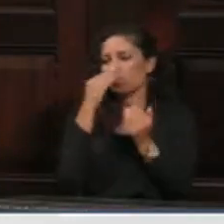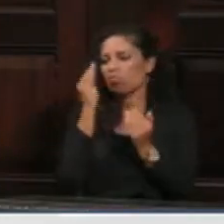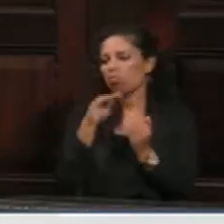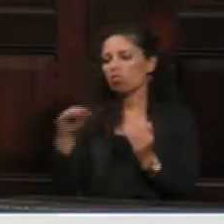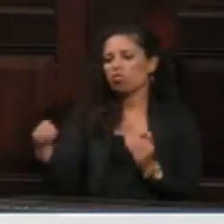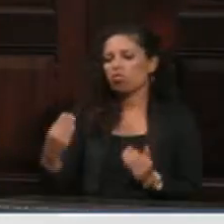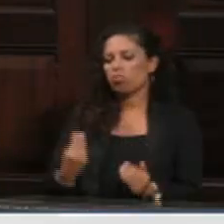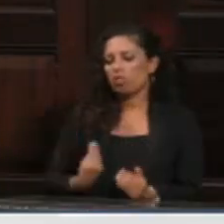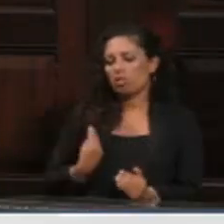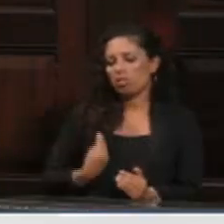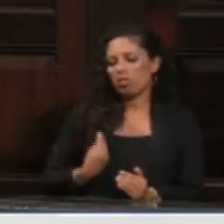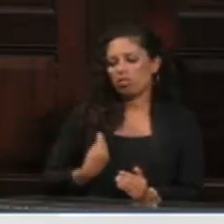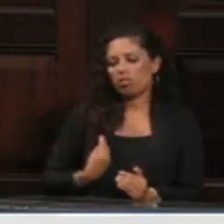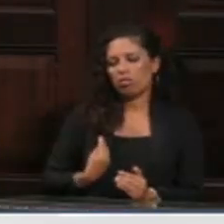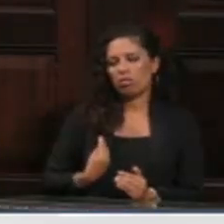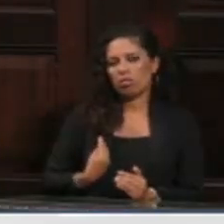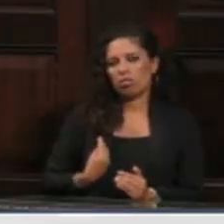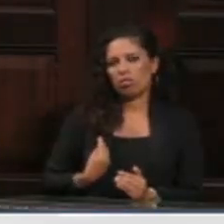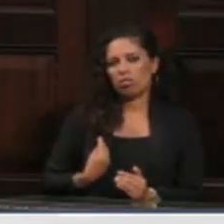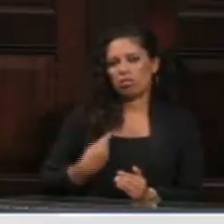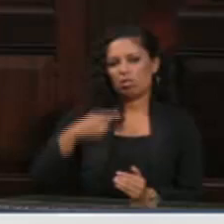vem demonstrando a supervia.